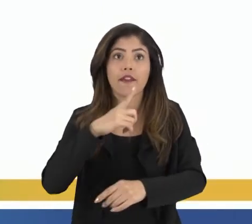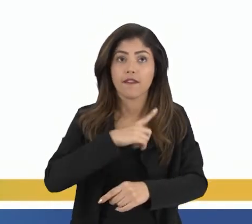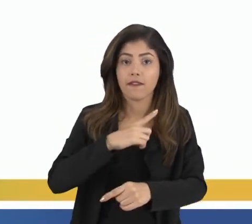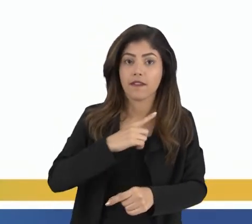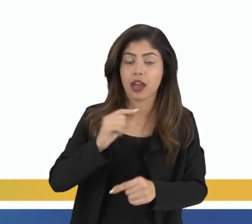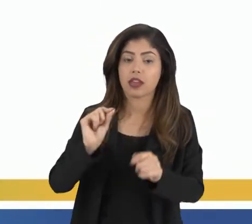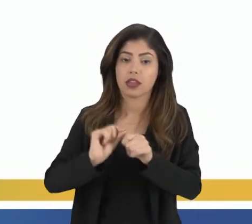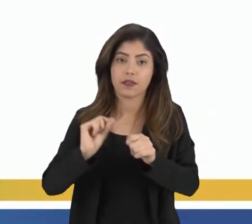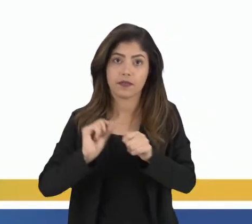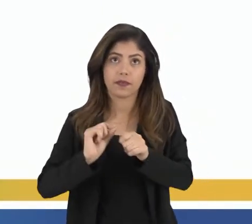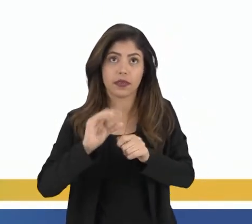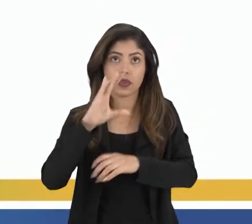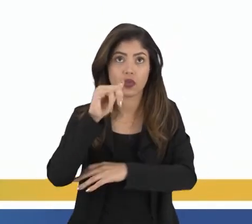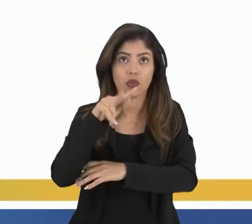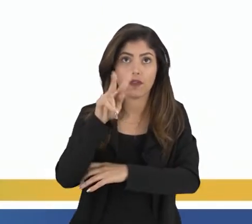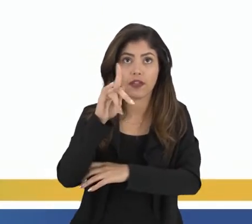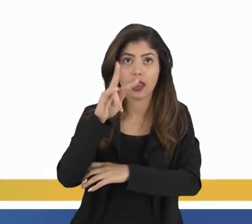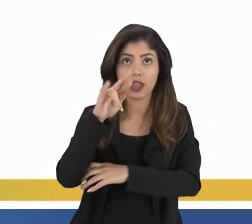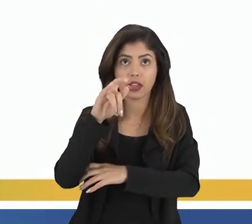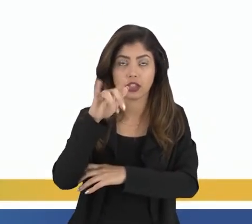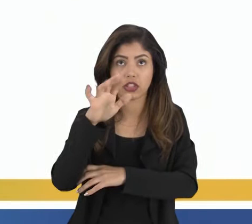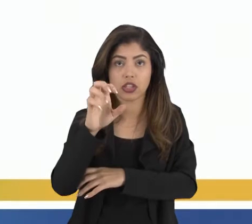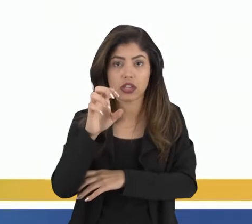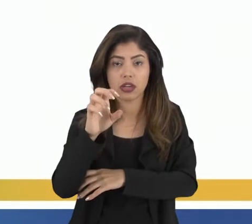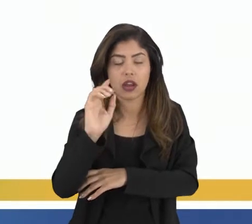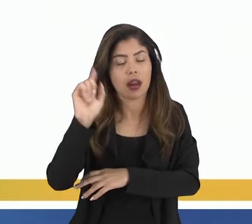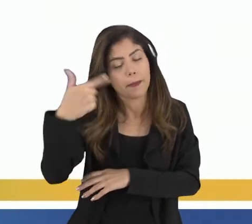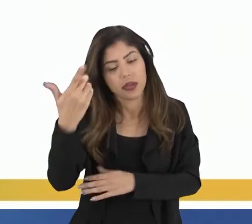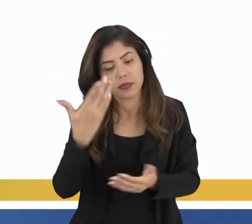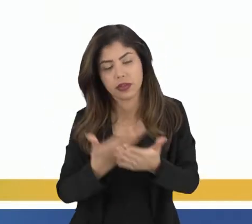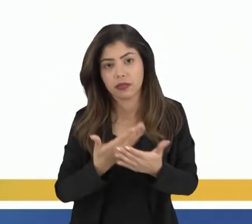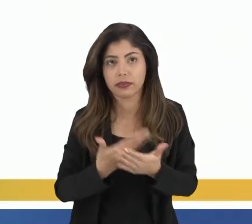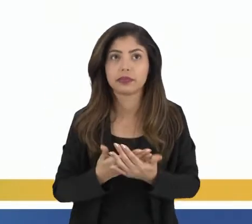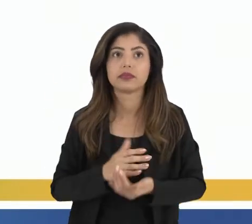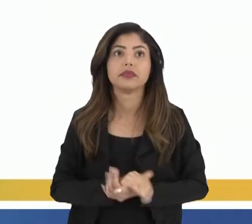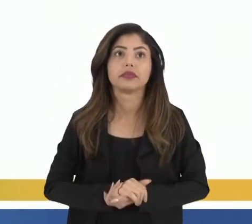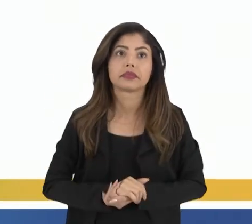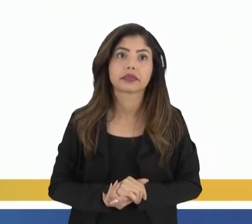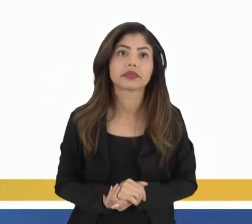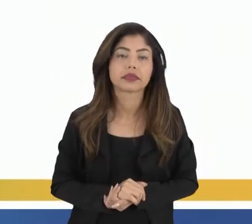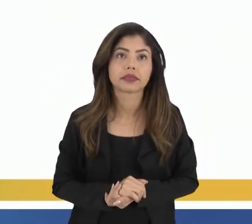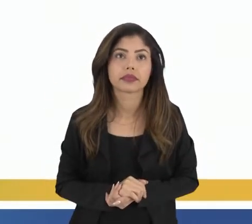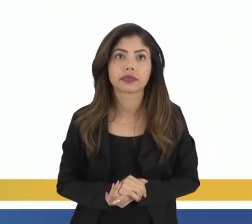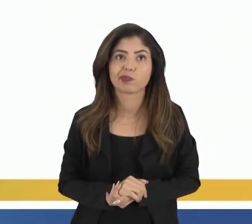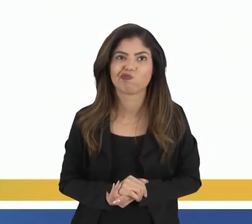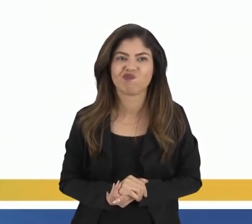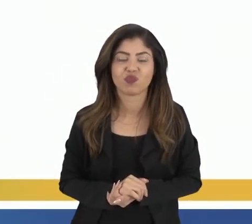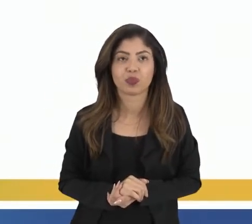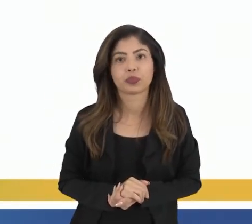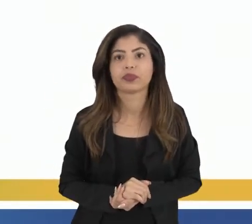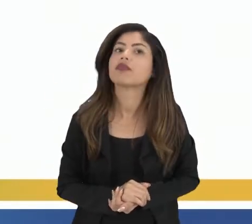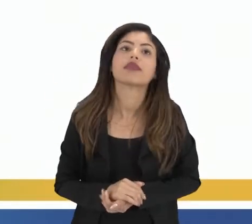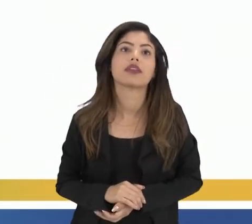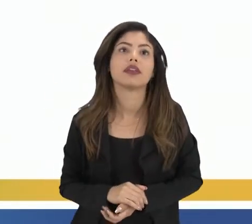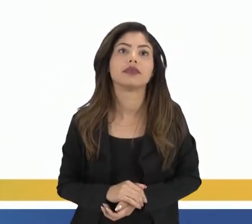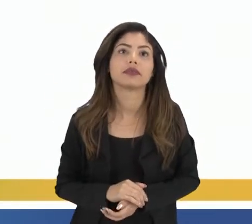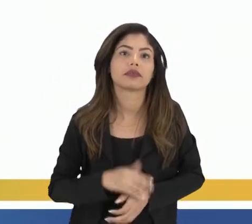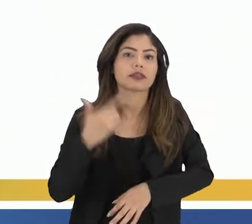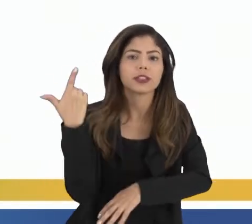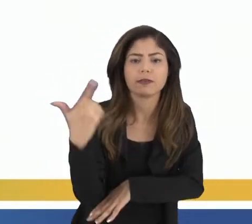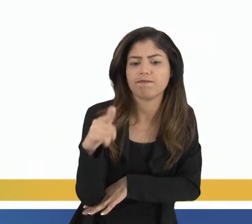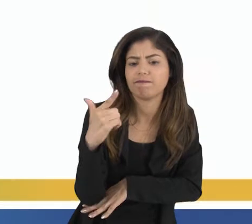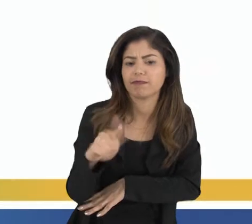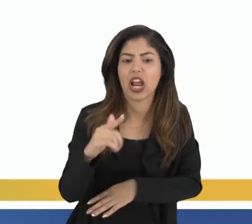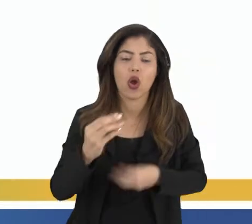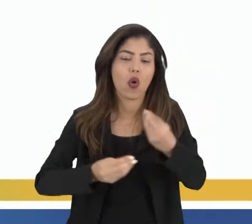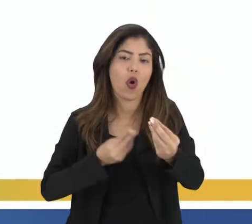compostos covalentes, que nós vamos falar deles na próxima aula, e eles são péssimos condutores